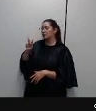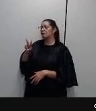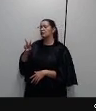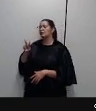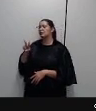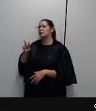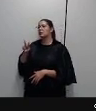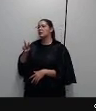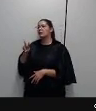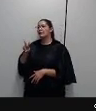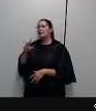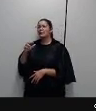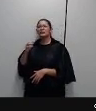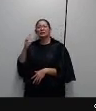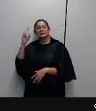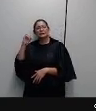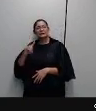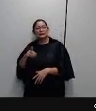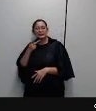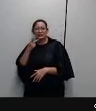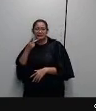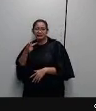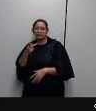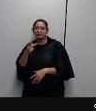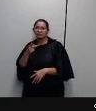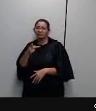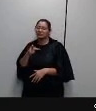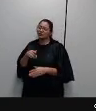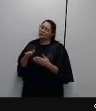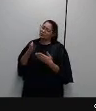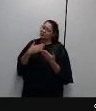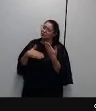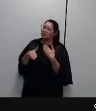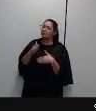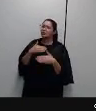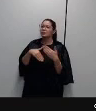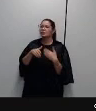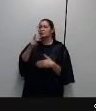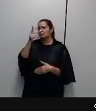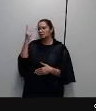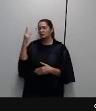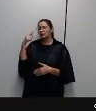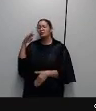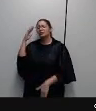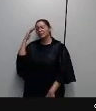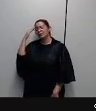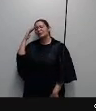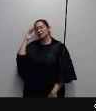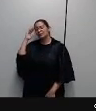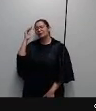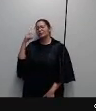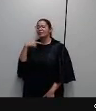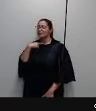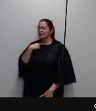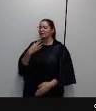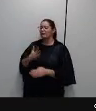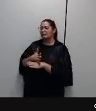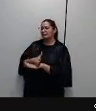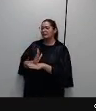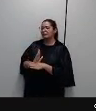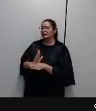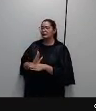face dessa decisão e os demais eu entendo que eu não poderia no caso adentrar nesse exame